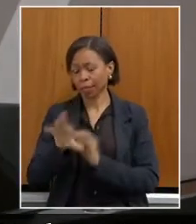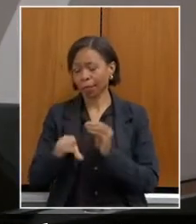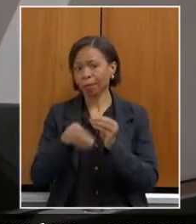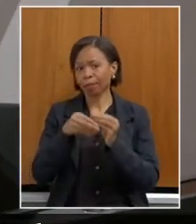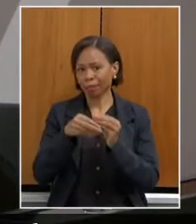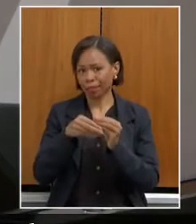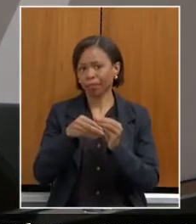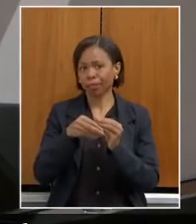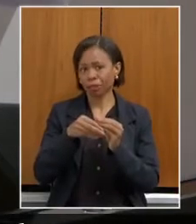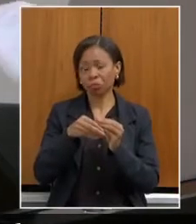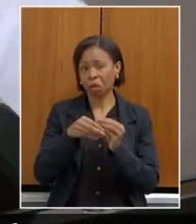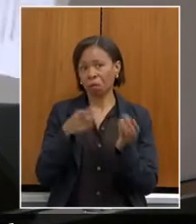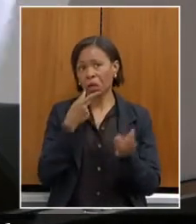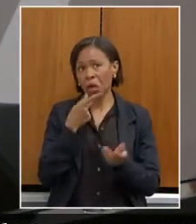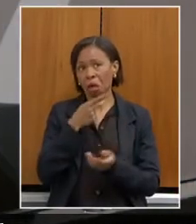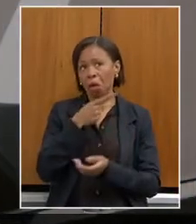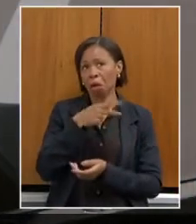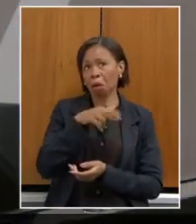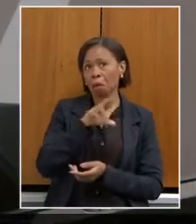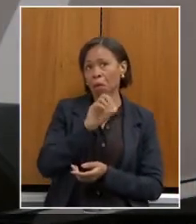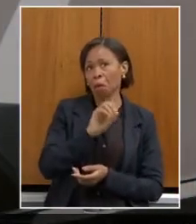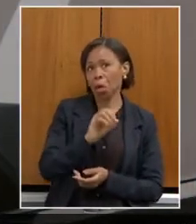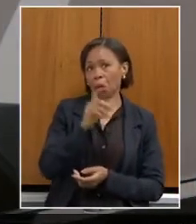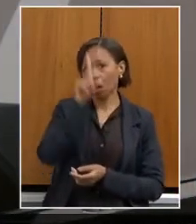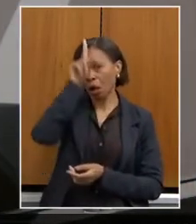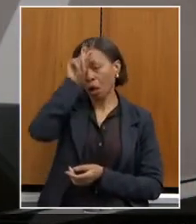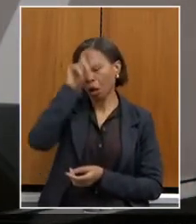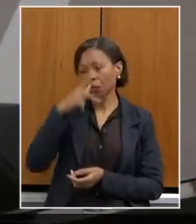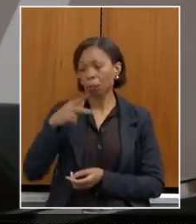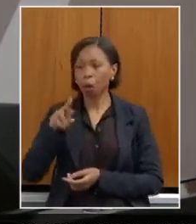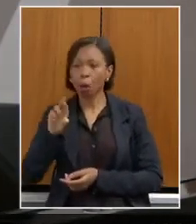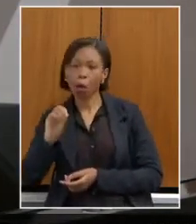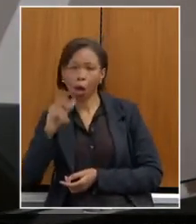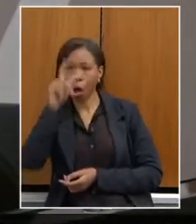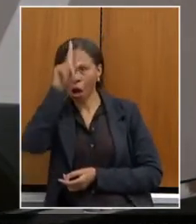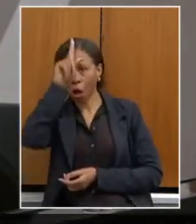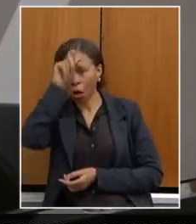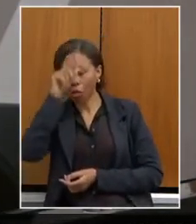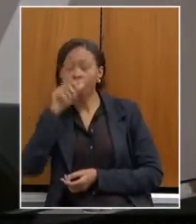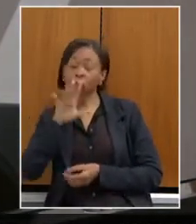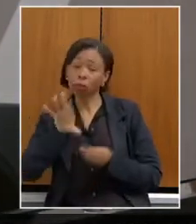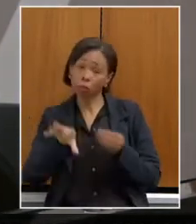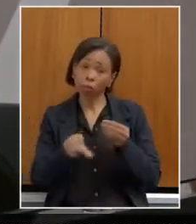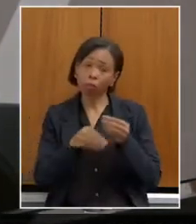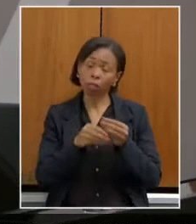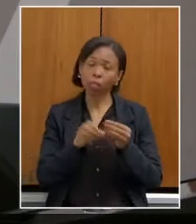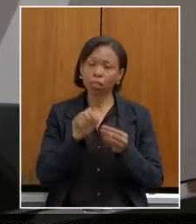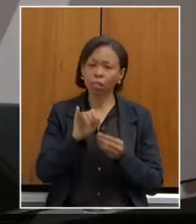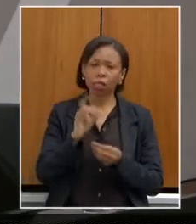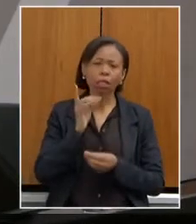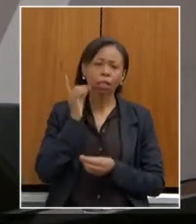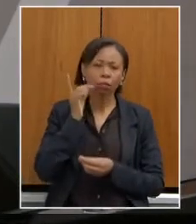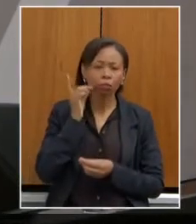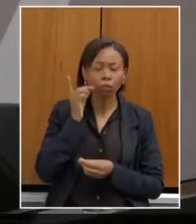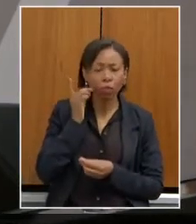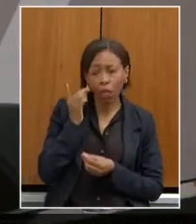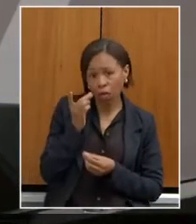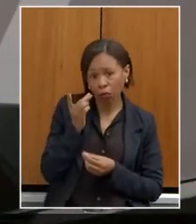tem Proosp isso Proosp aquilo Proosp emendas quem quiser dos deputados federais e estaduais